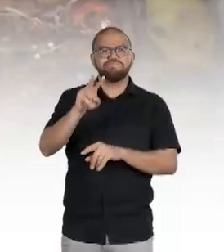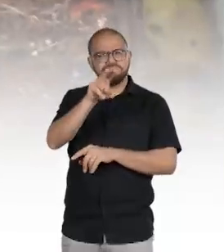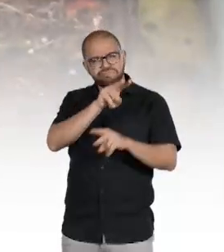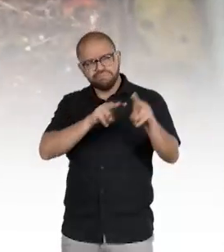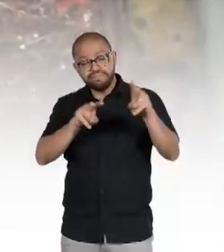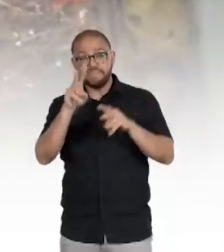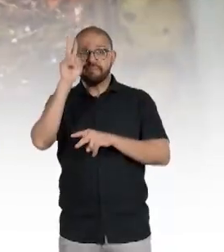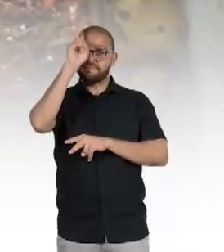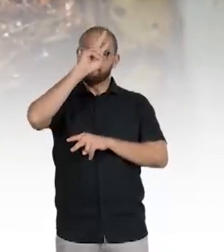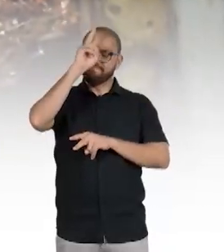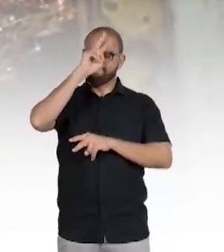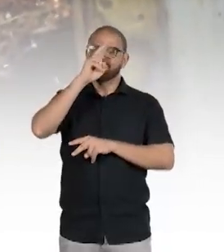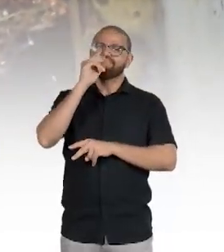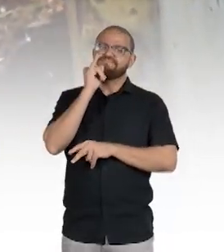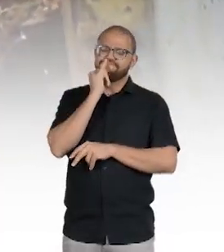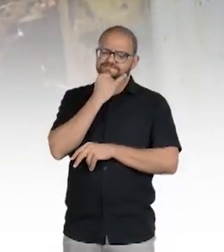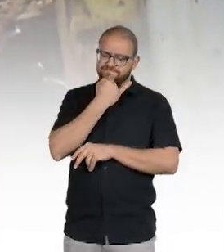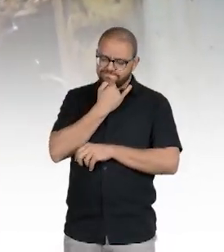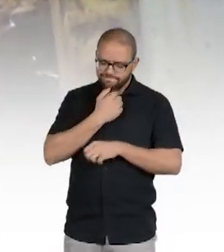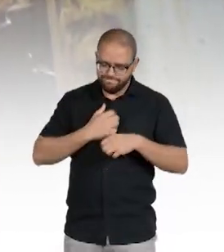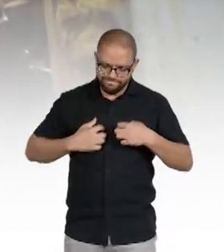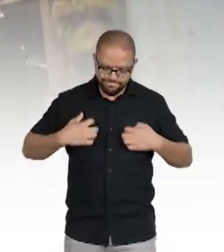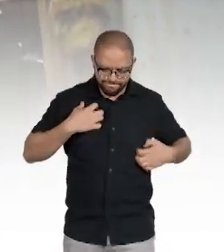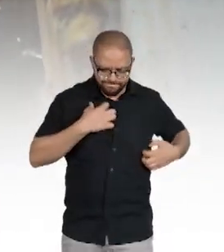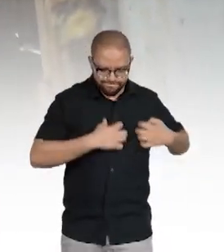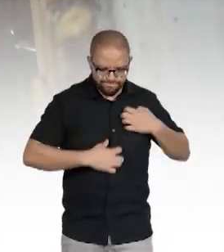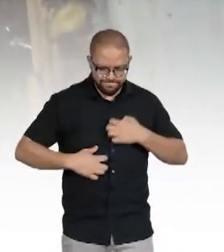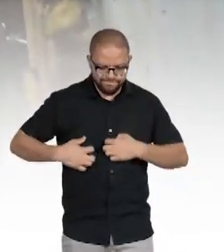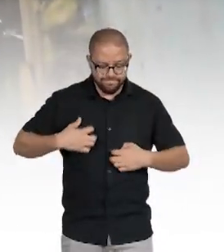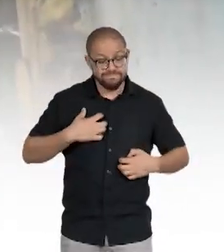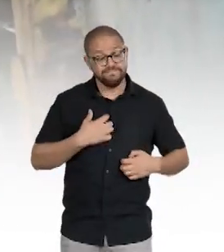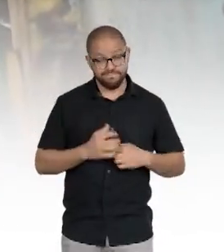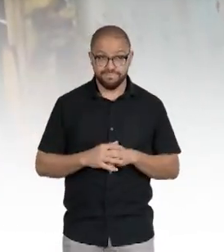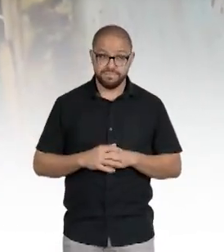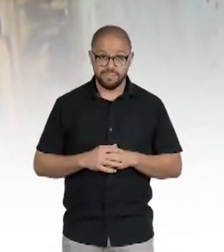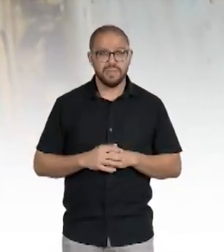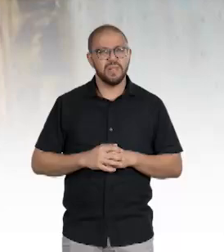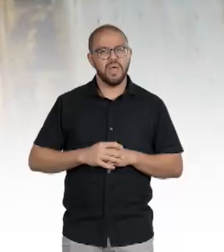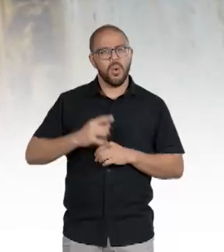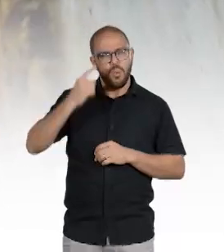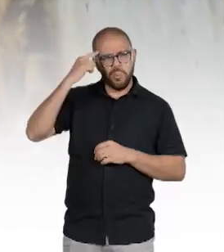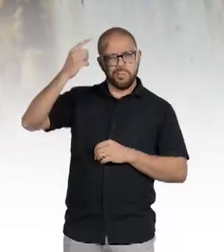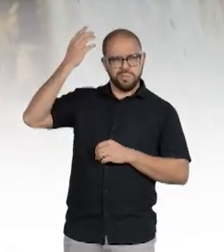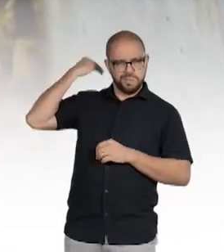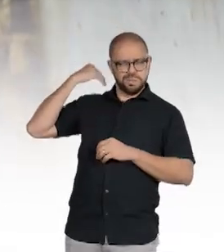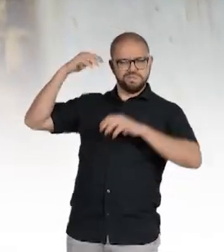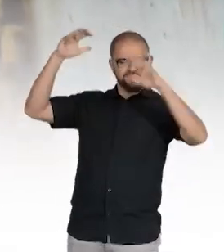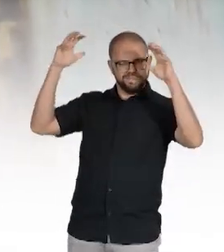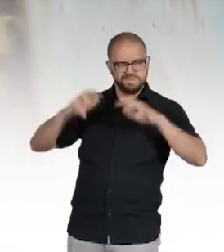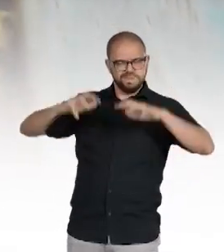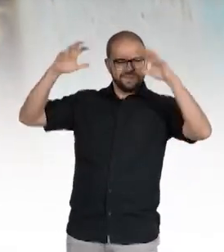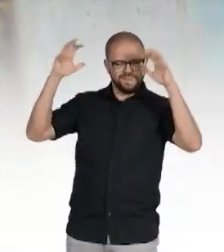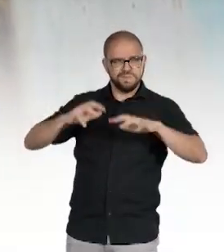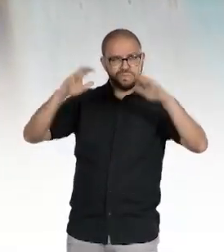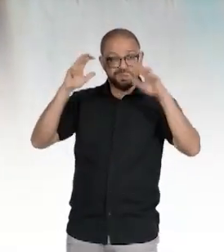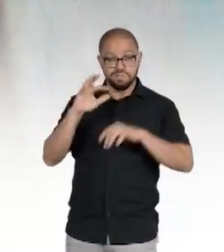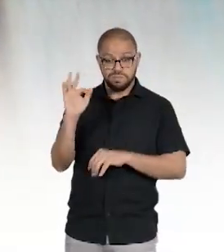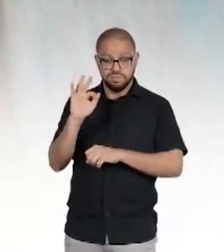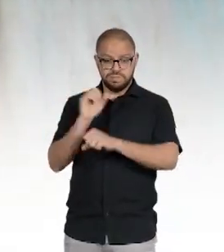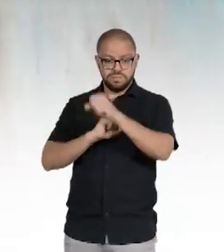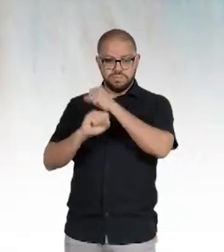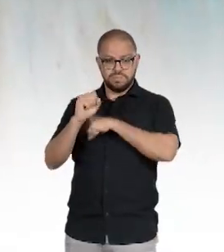tristes aos moradores de São Sebastião, no litoral norte de São Paulo, do forte temporal que atingiu a região em fevereiro